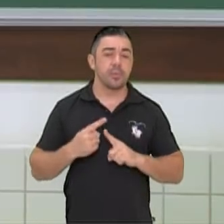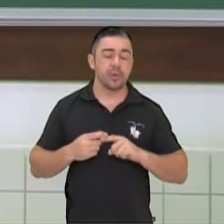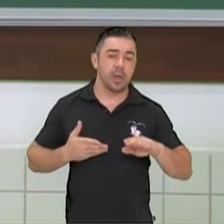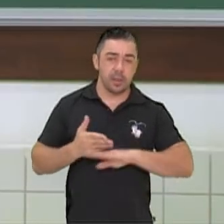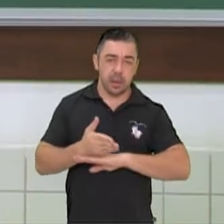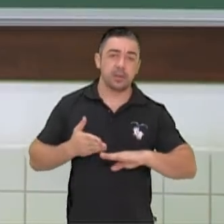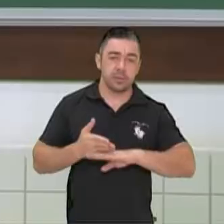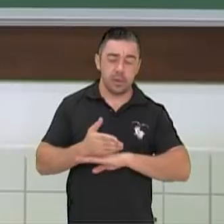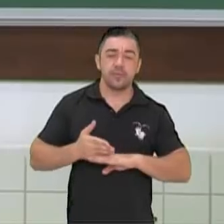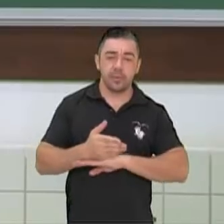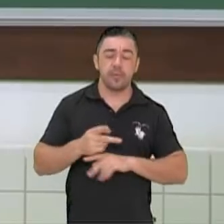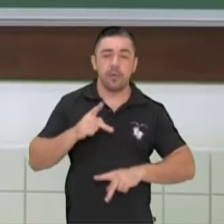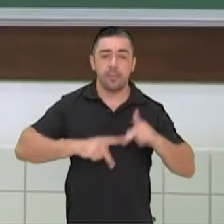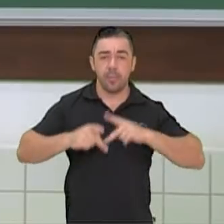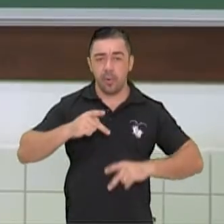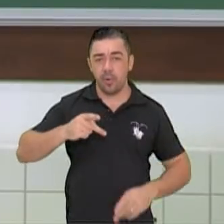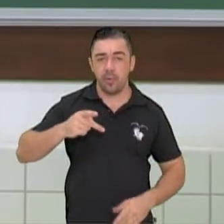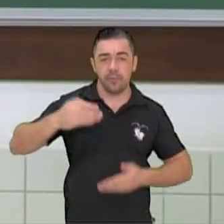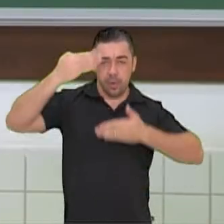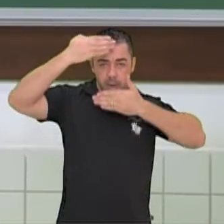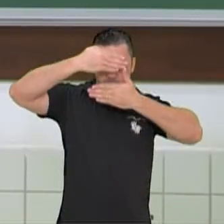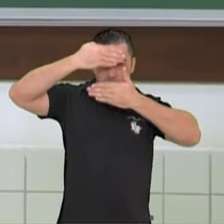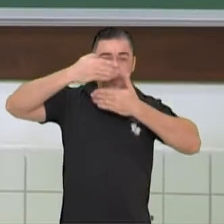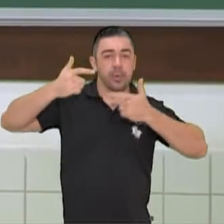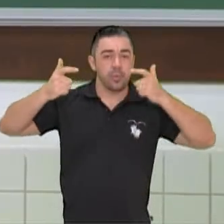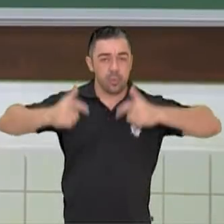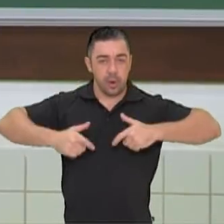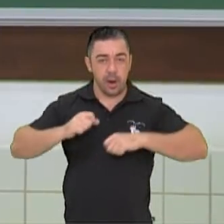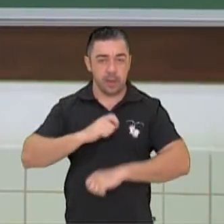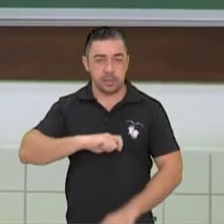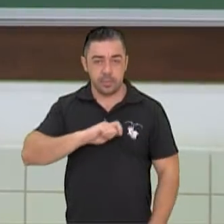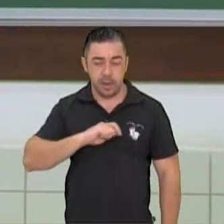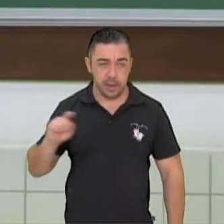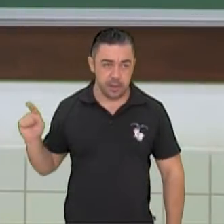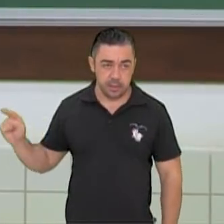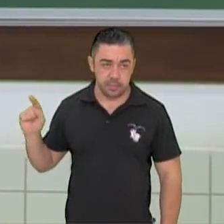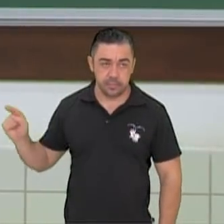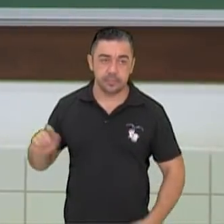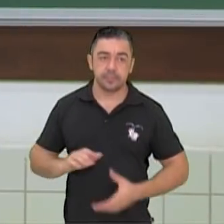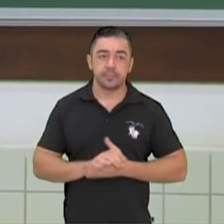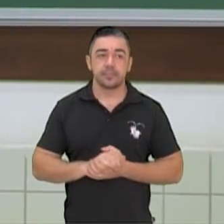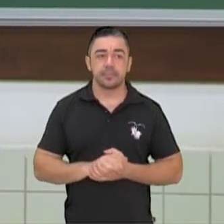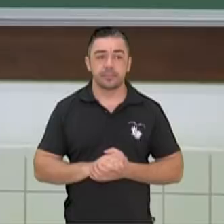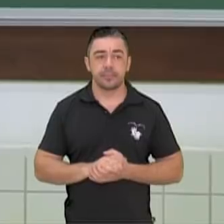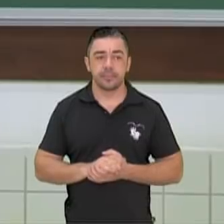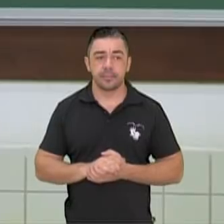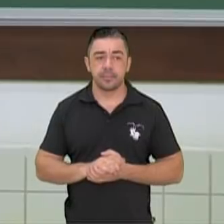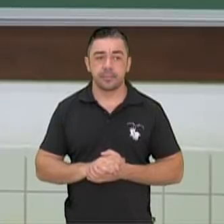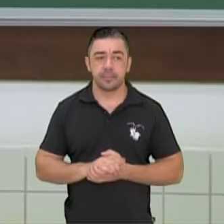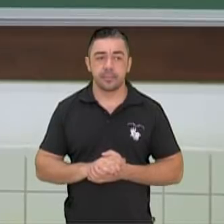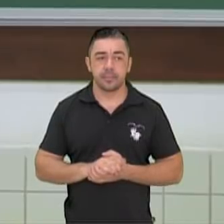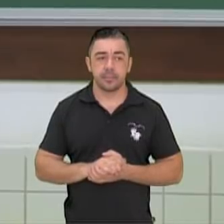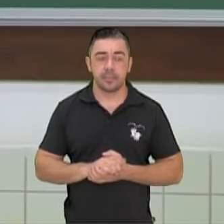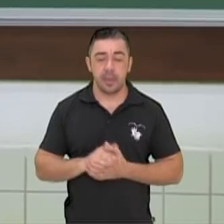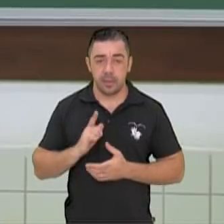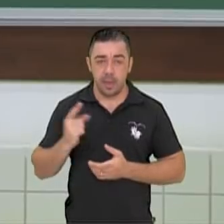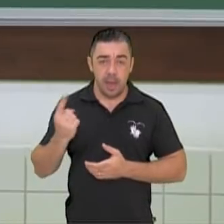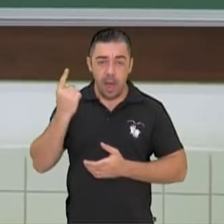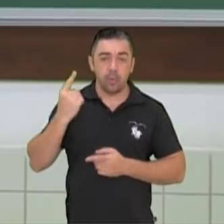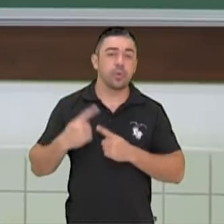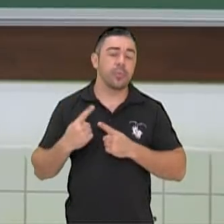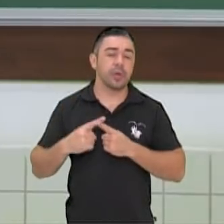dos povos árabes na região da Espanha. Olha que interessante, dos sarracenos e dos mouros. E ela está numa localidade mais alta